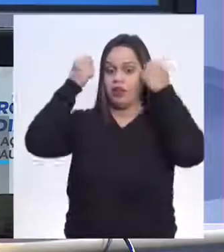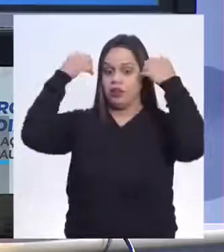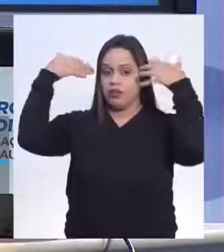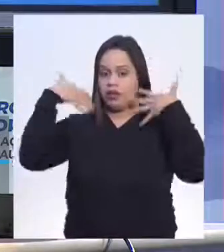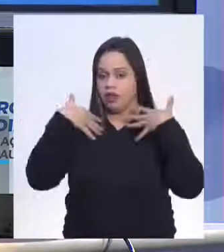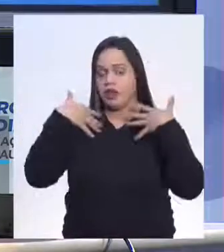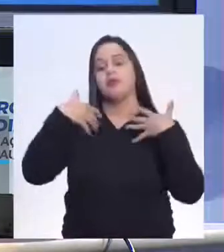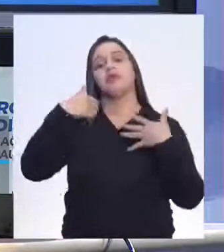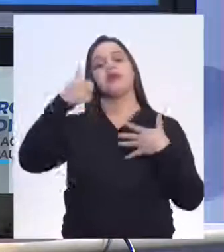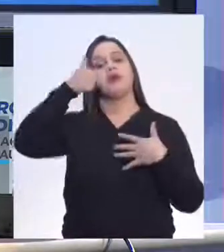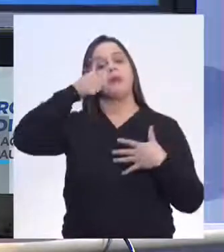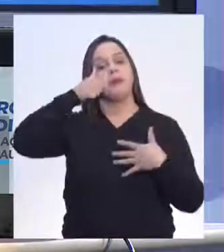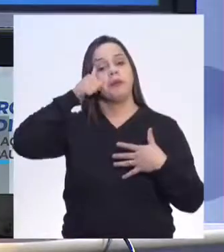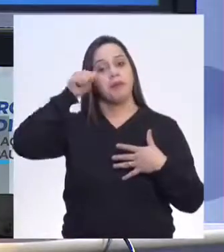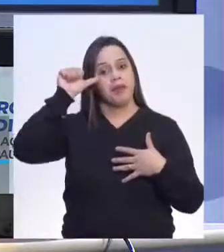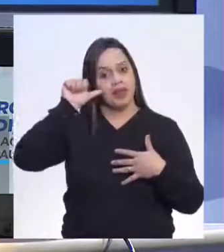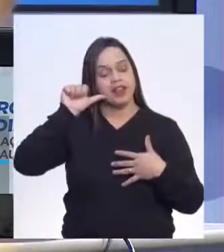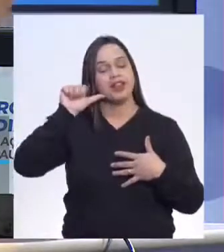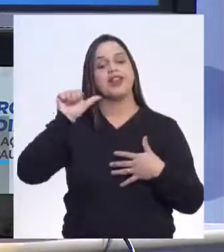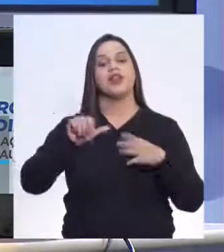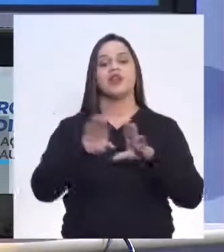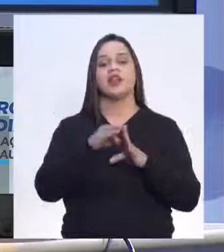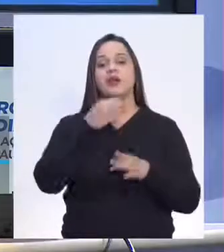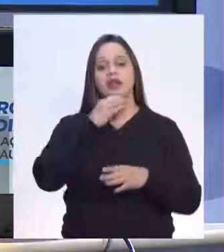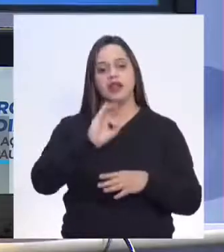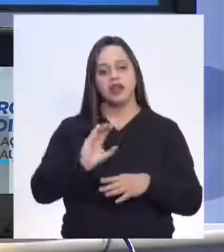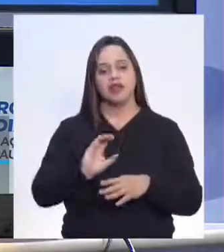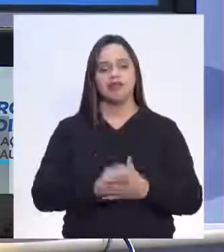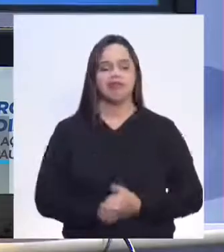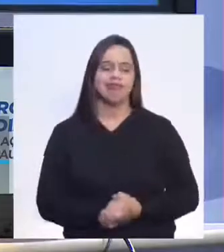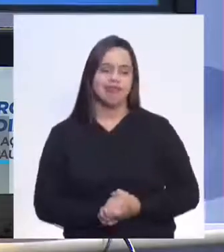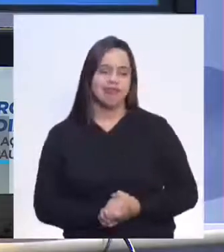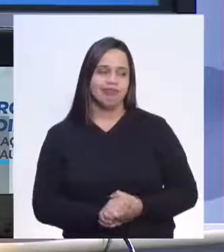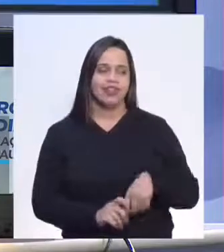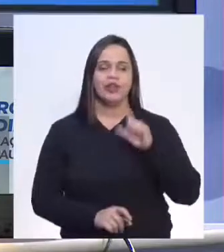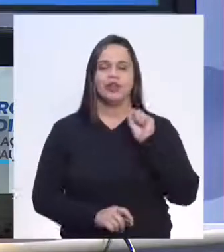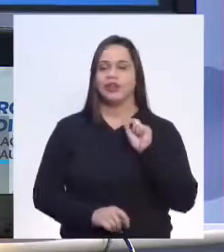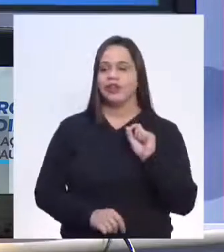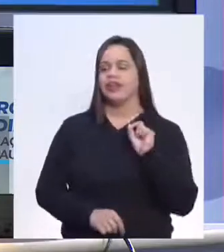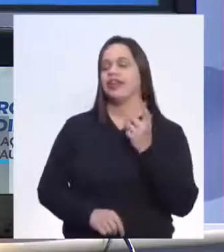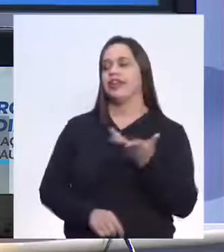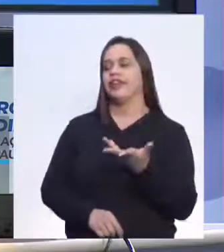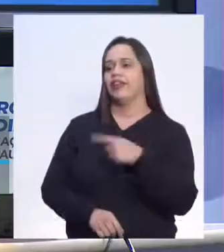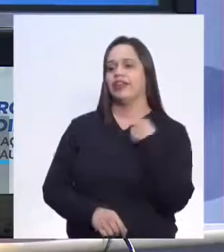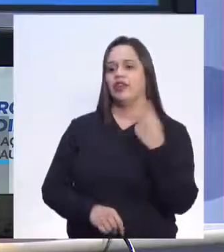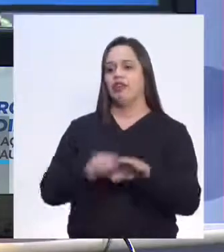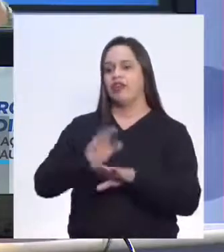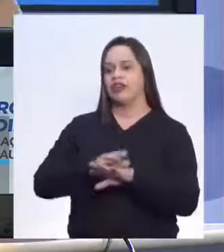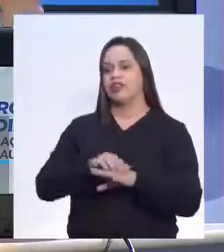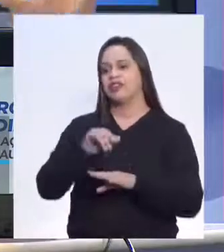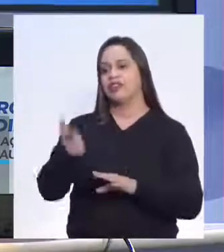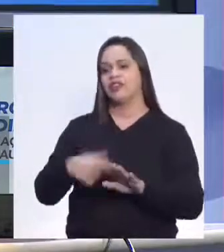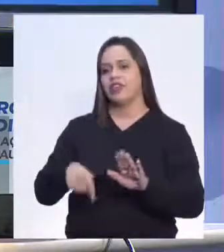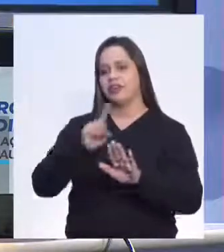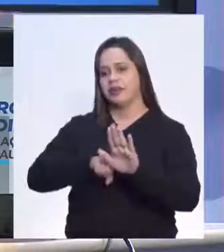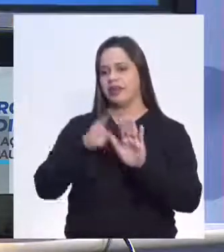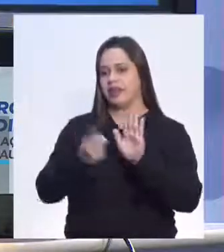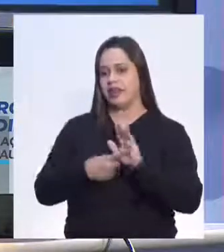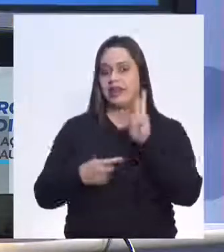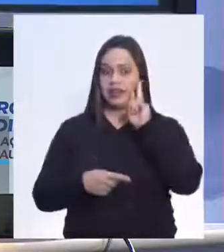Pedrinho e Visconde, que seríamos sem as metáforas, não, Andréia? Pois é. Ó, ele construiu várias metáforas